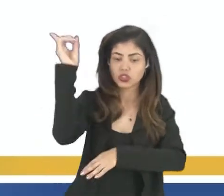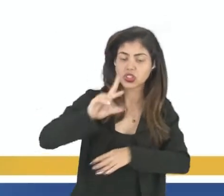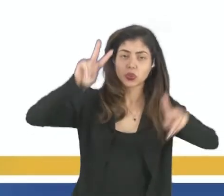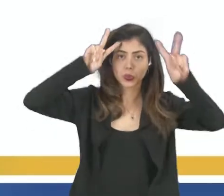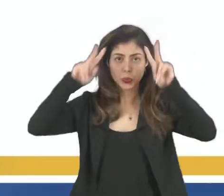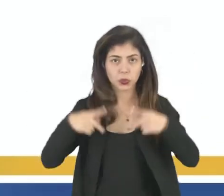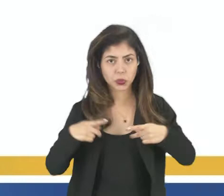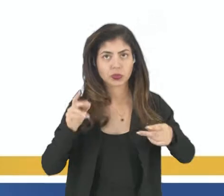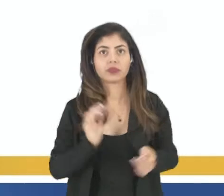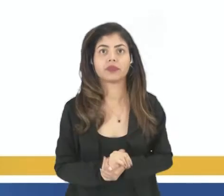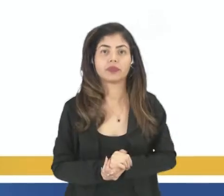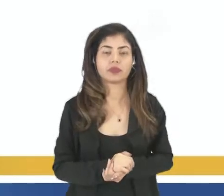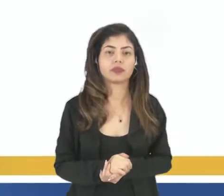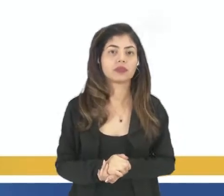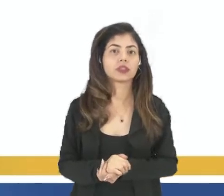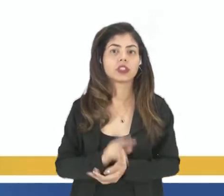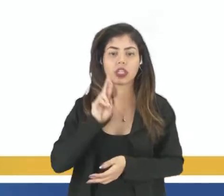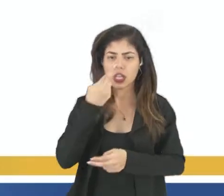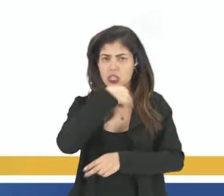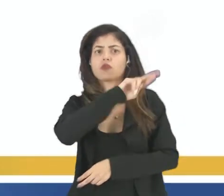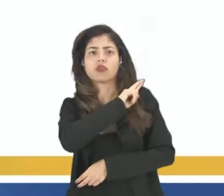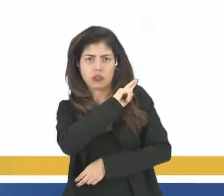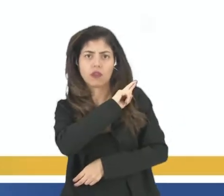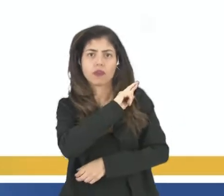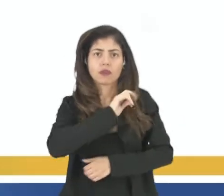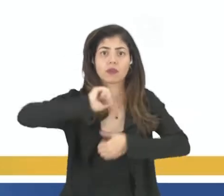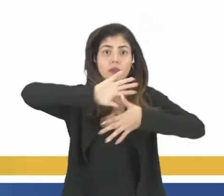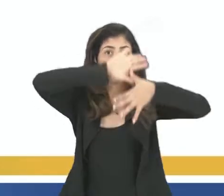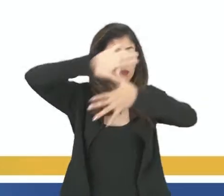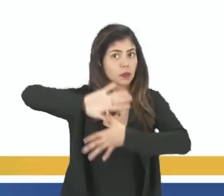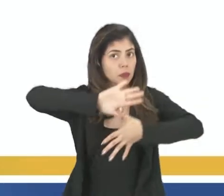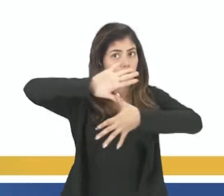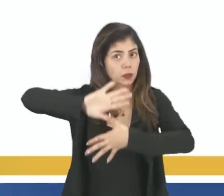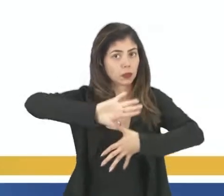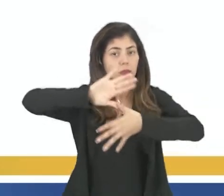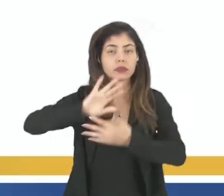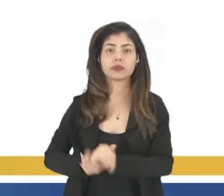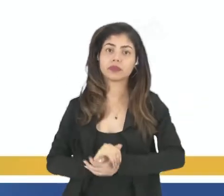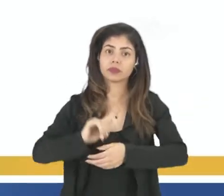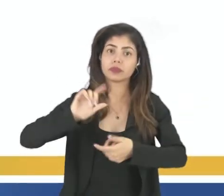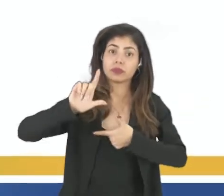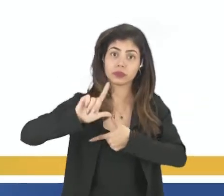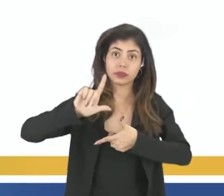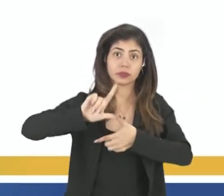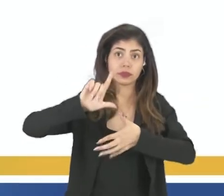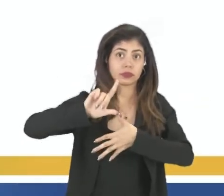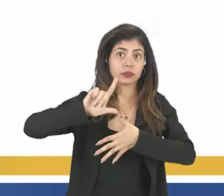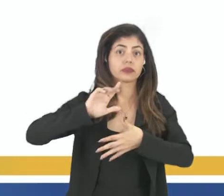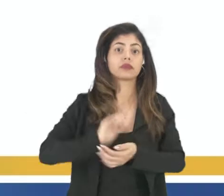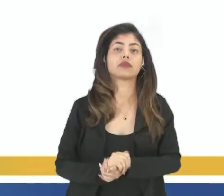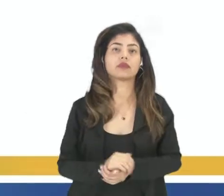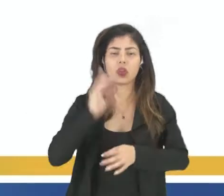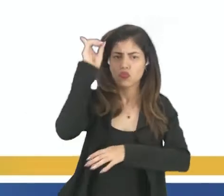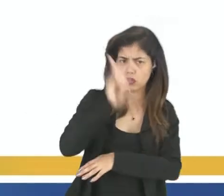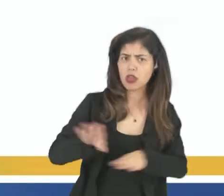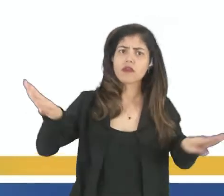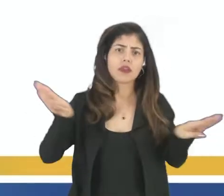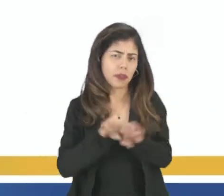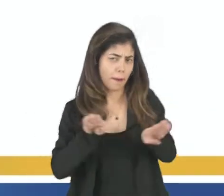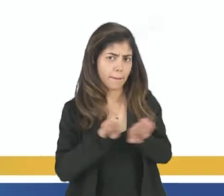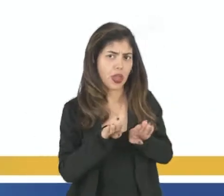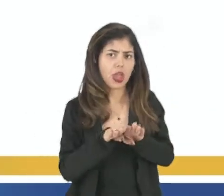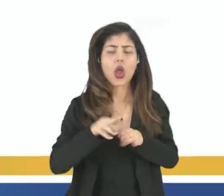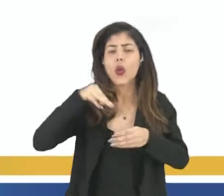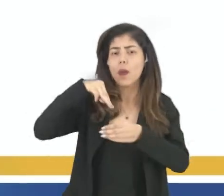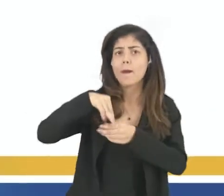Direitos Humanos, que seria responsável aqui pela América Latina. No plano nacional, o Ministério dos Direitos Humanos, que agora é o Ministério